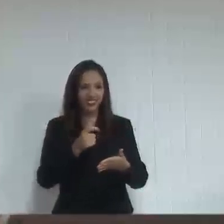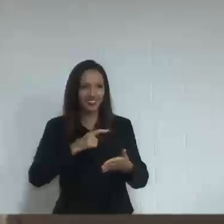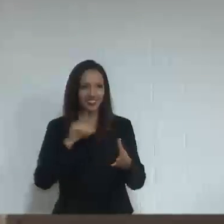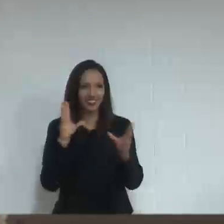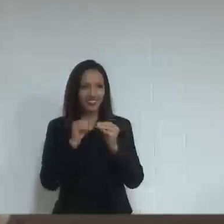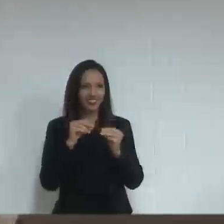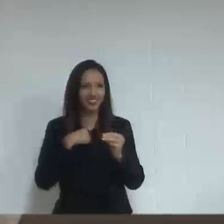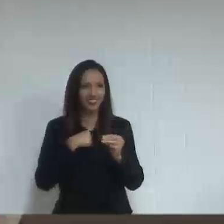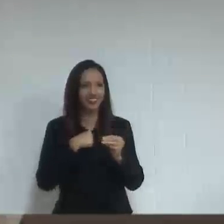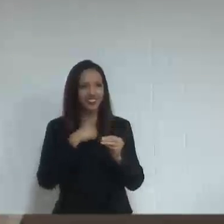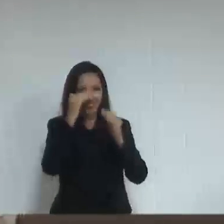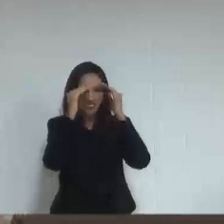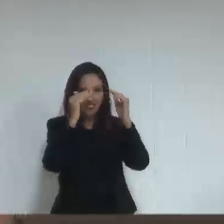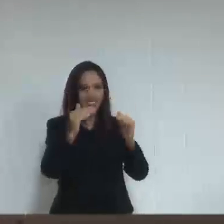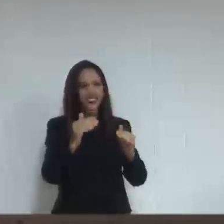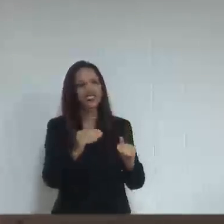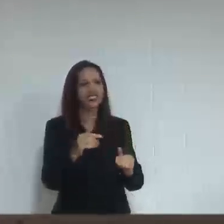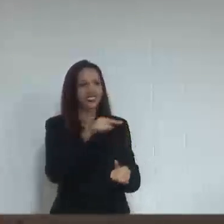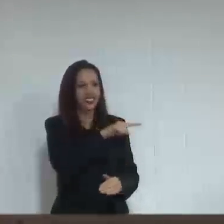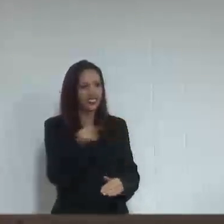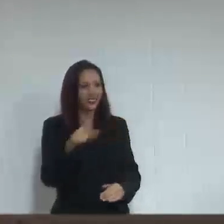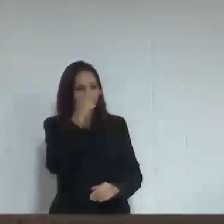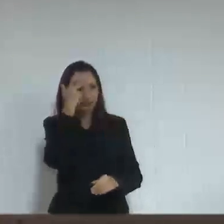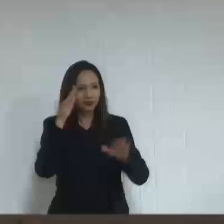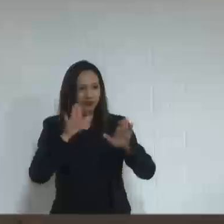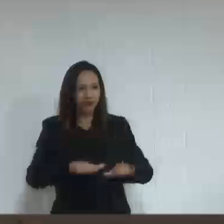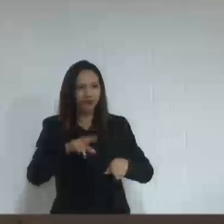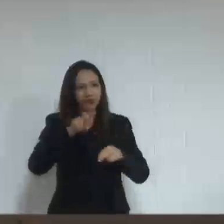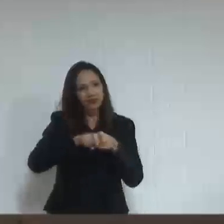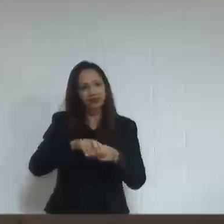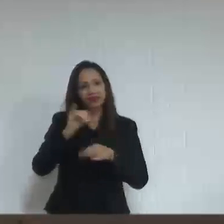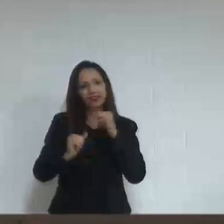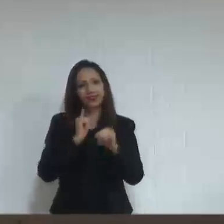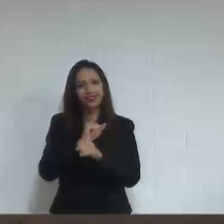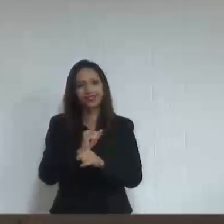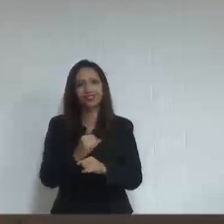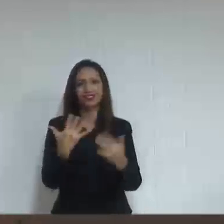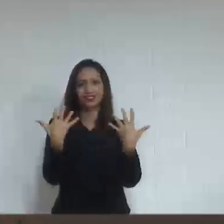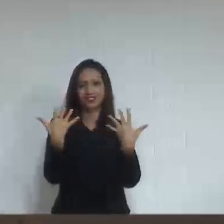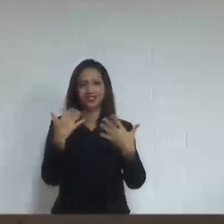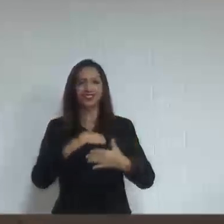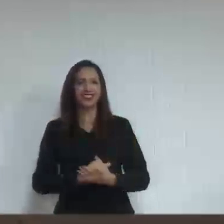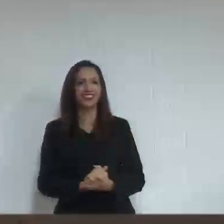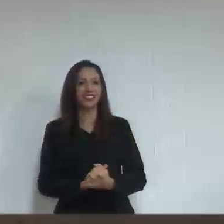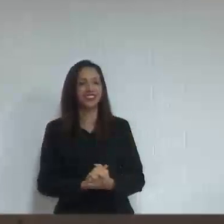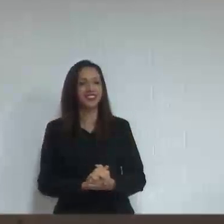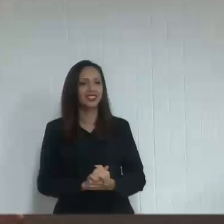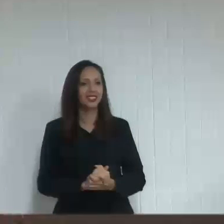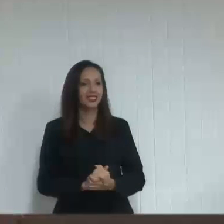ser redundante, até em respeito aos que permanecem e os que estão na internet nos acompanhando. Então, primeiro,